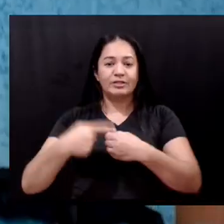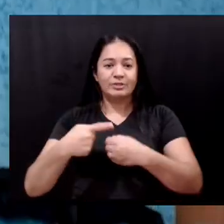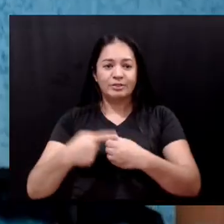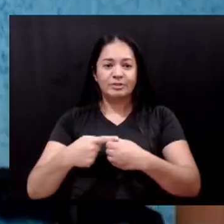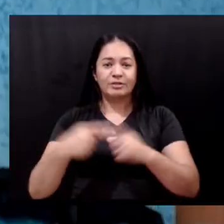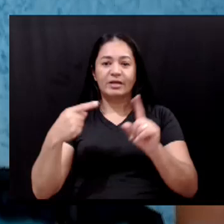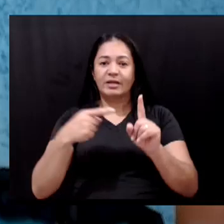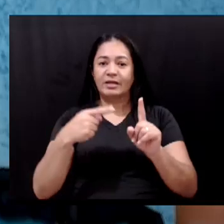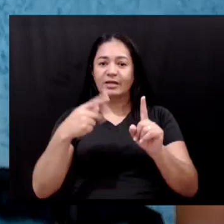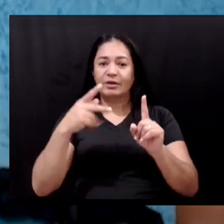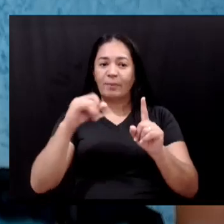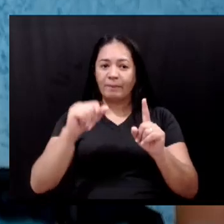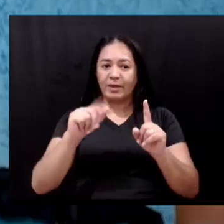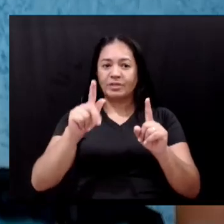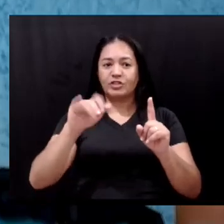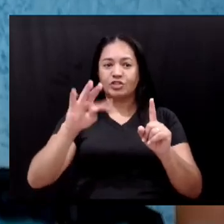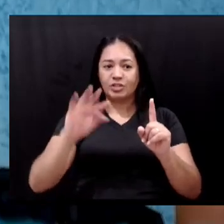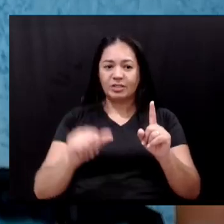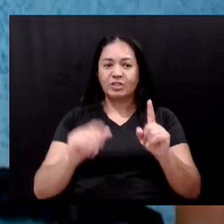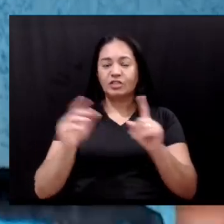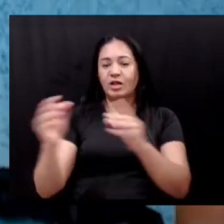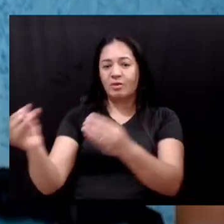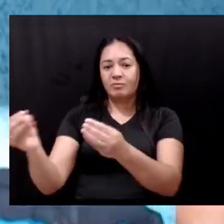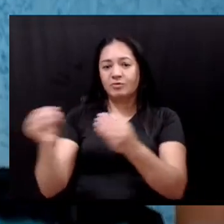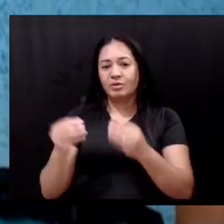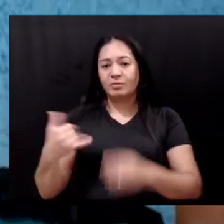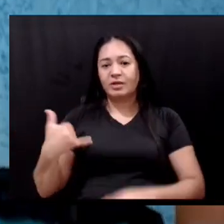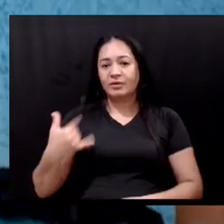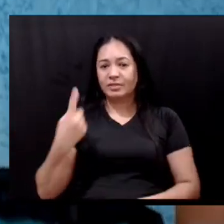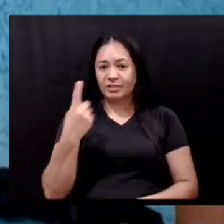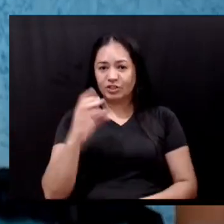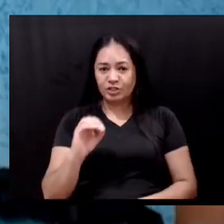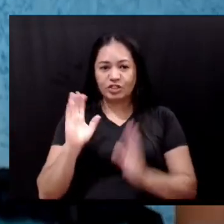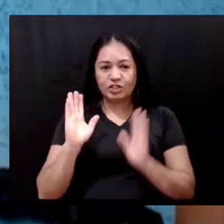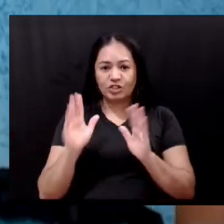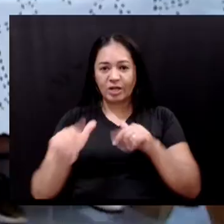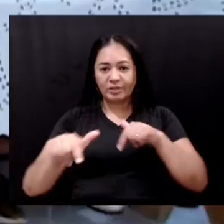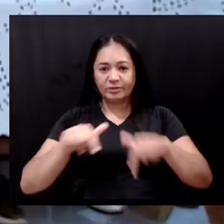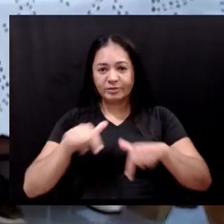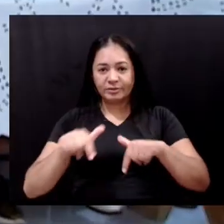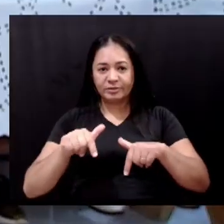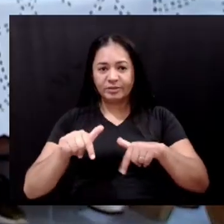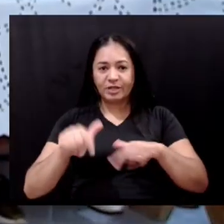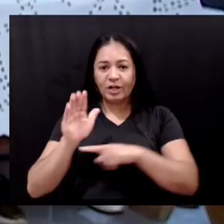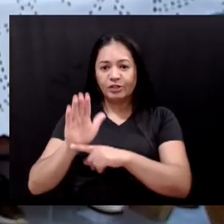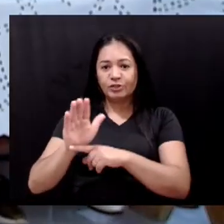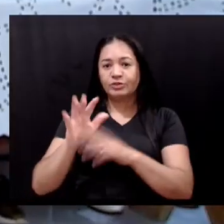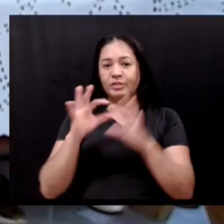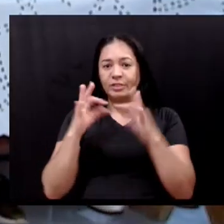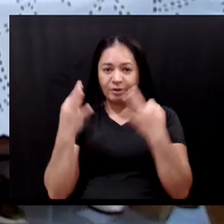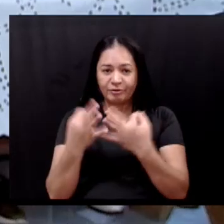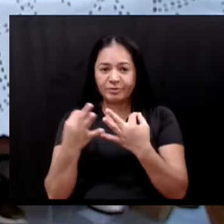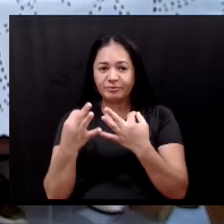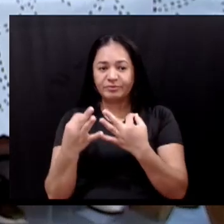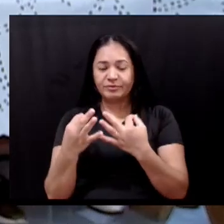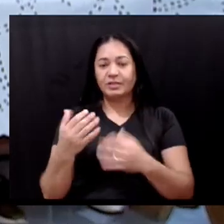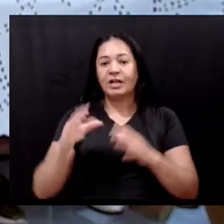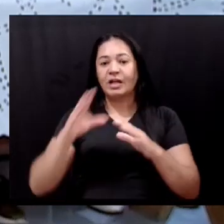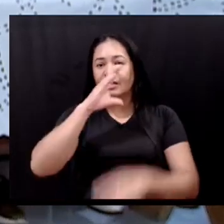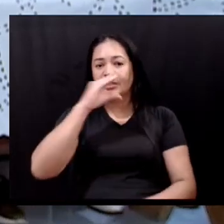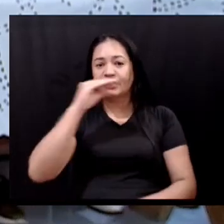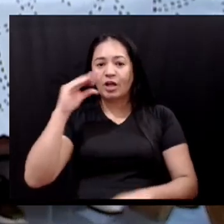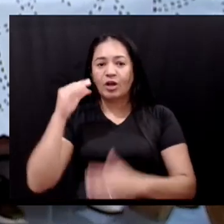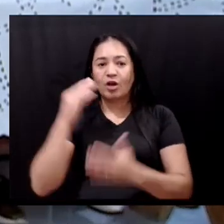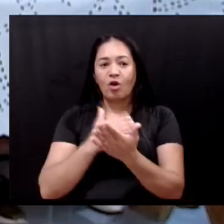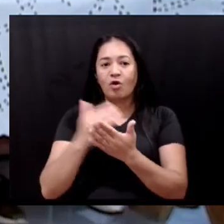para Campinas com apenas 10 anos e já trabalhava auxiliando os pais. Na adolescência, começou prestando serviços para